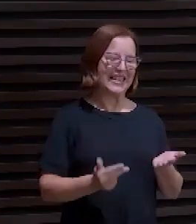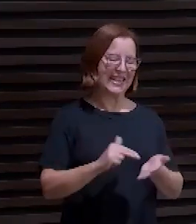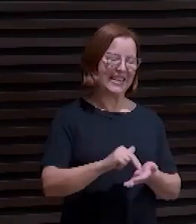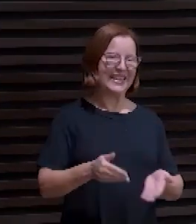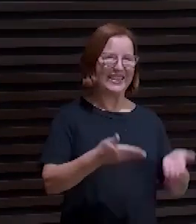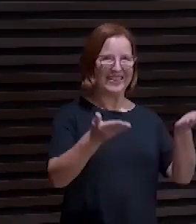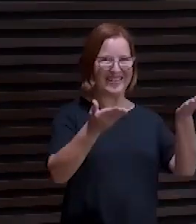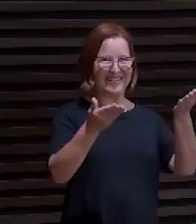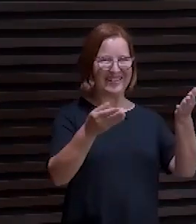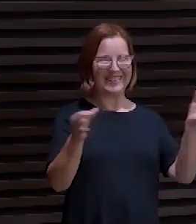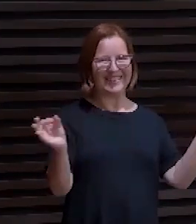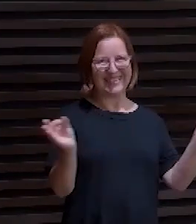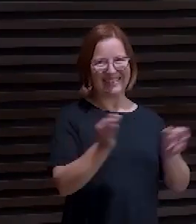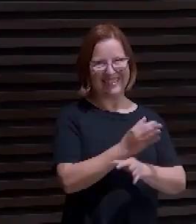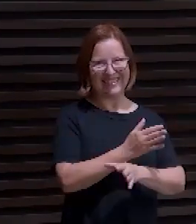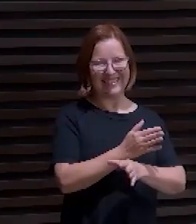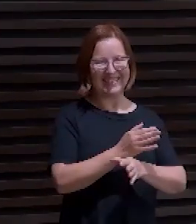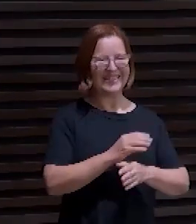Completa.